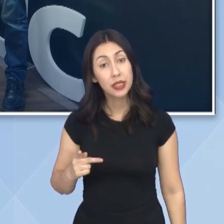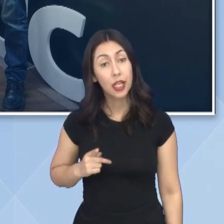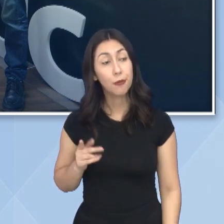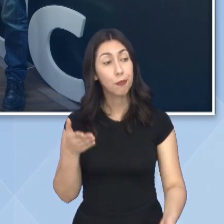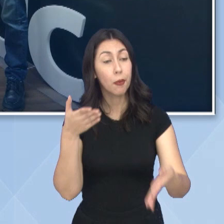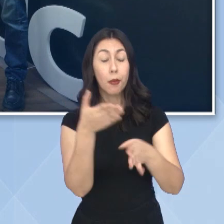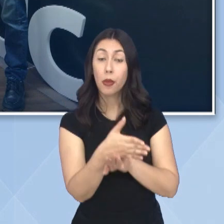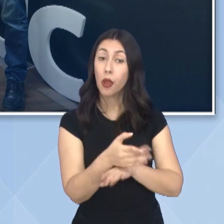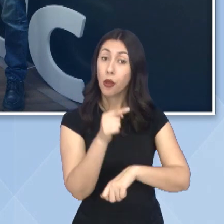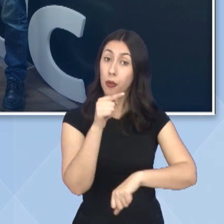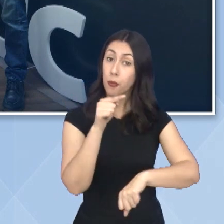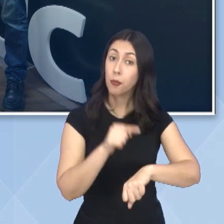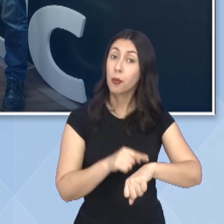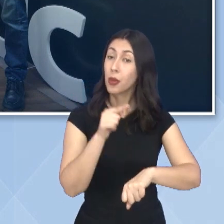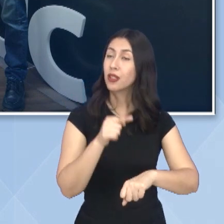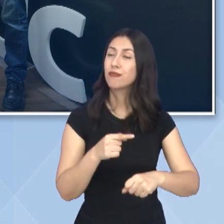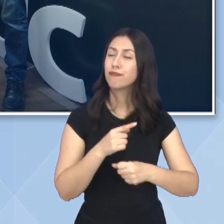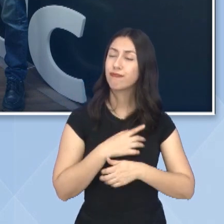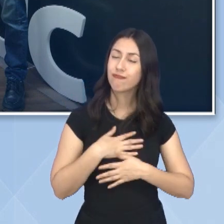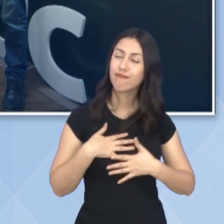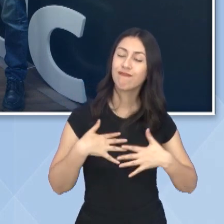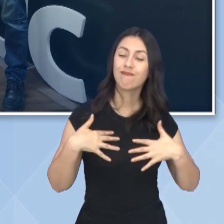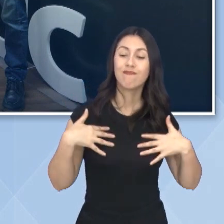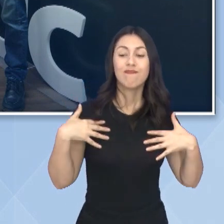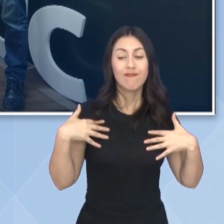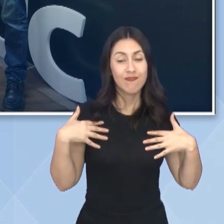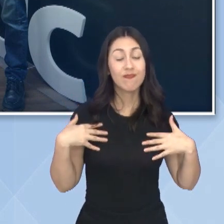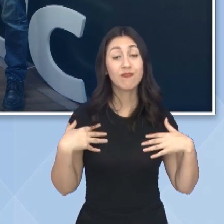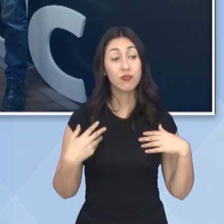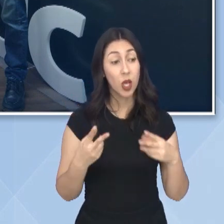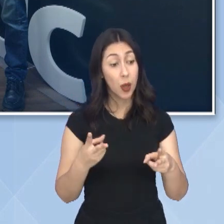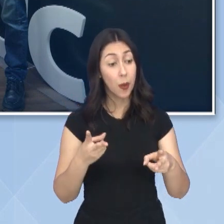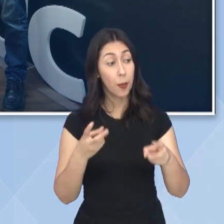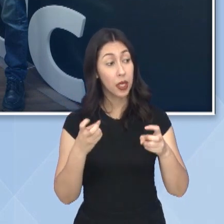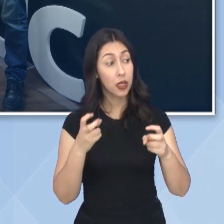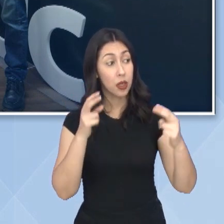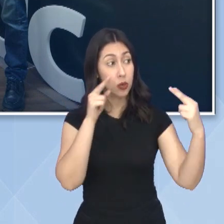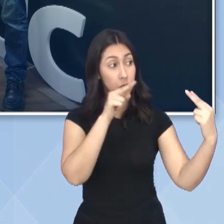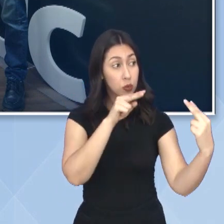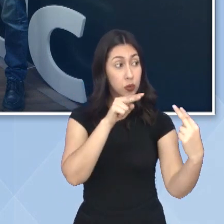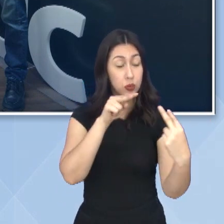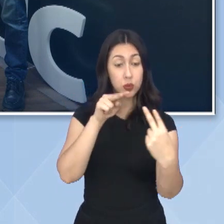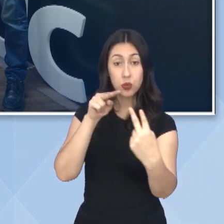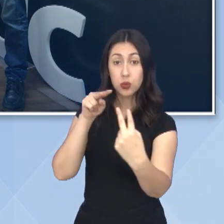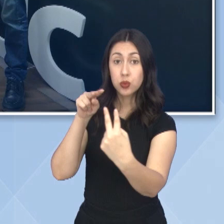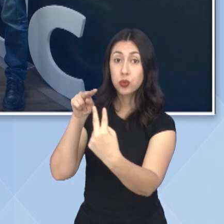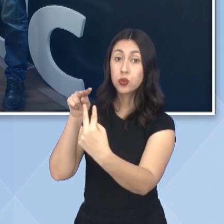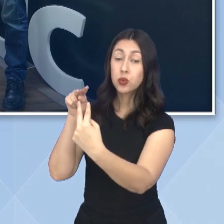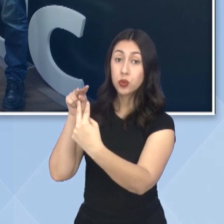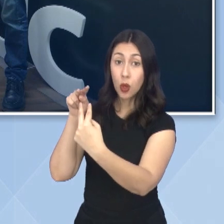um momento muito gratificante de ver nos olhos dessa comunidade